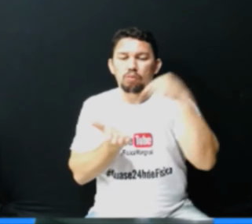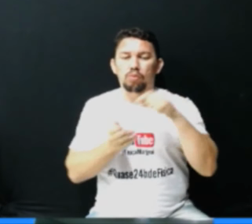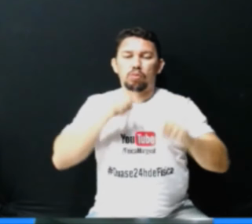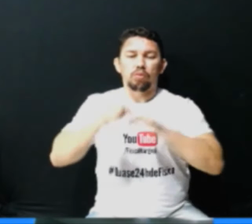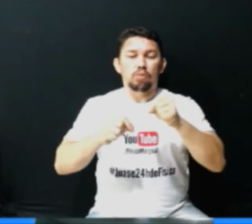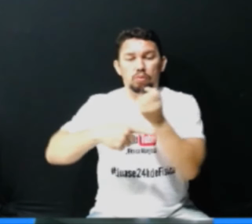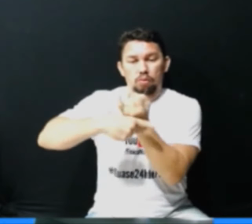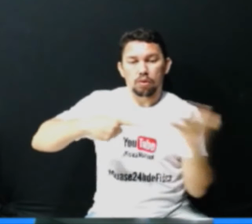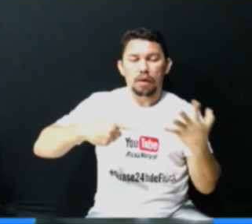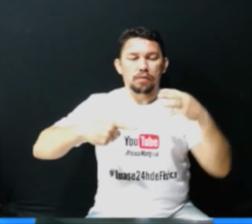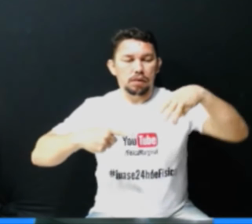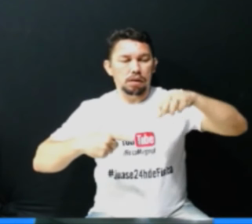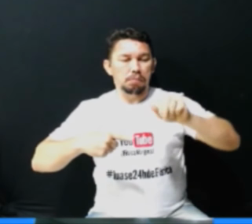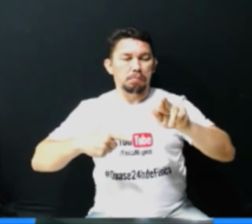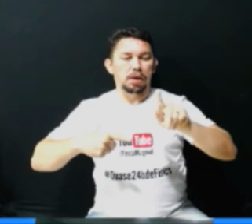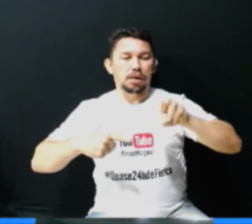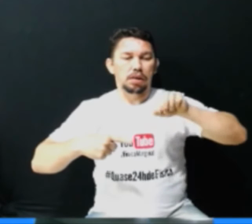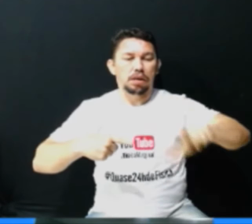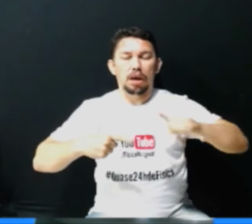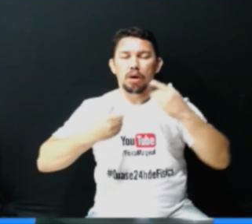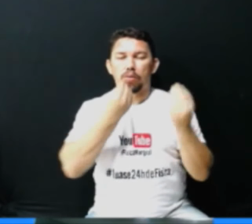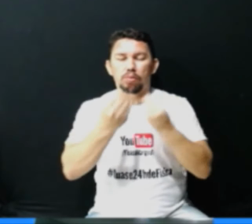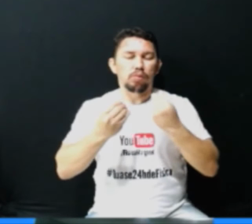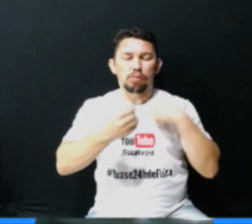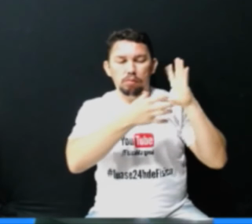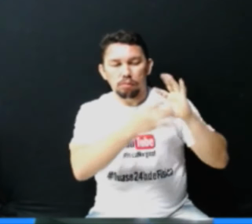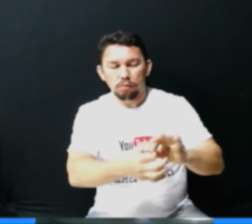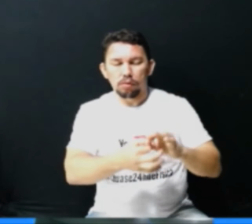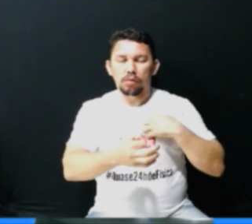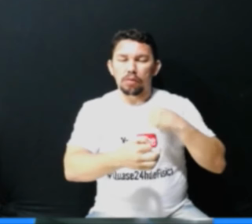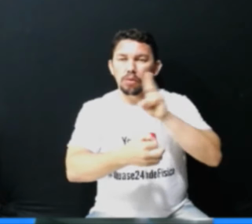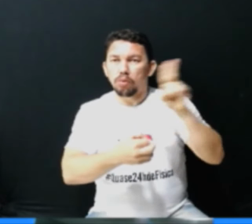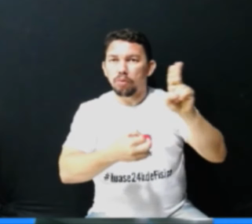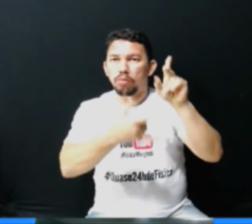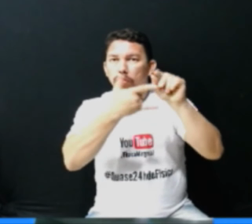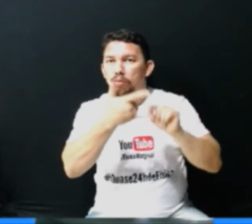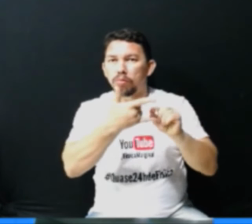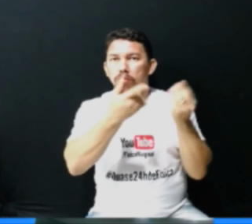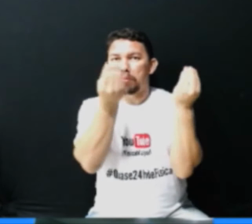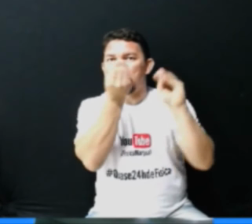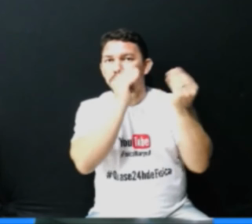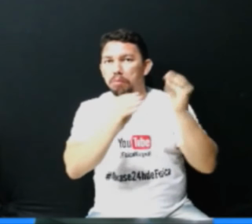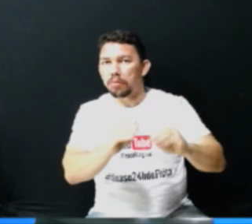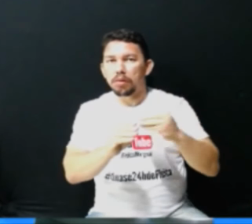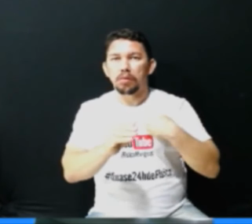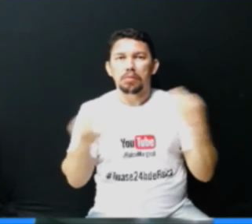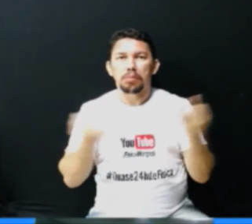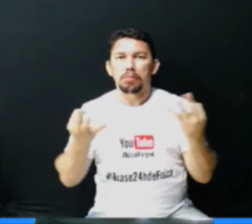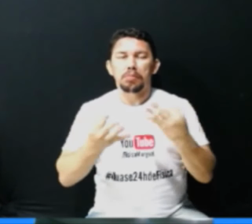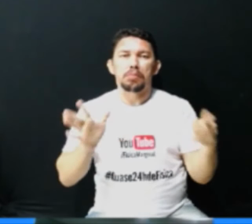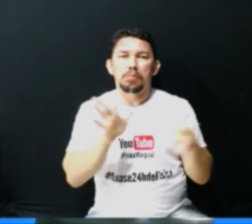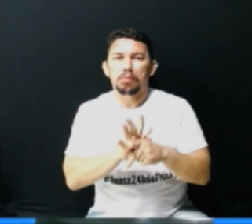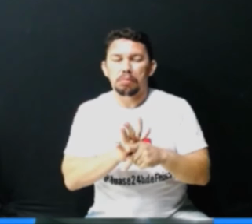essa história da física marginal, de querer fazer contextualização, então eu pensava os nomes dos vídeos e eu colocava as coisas, sabe, perfeito. O